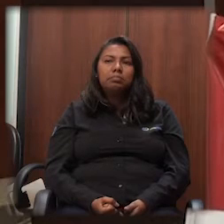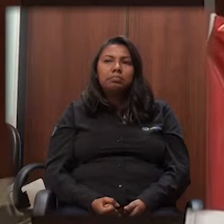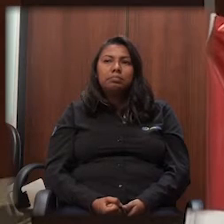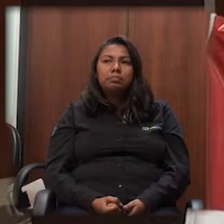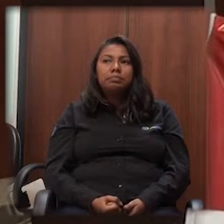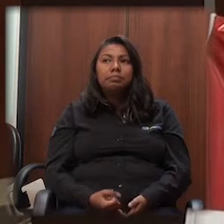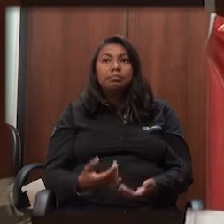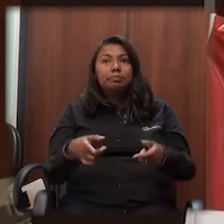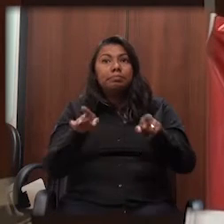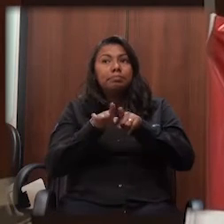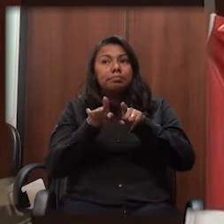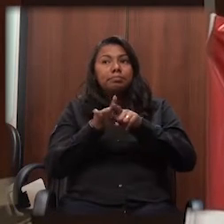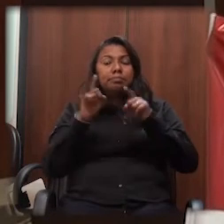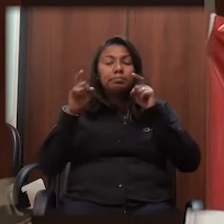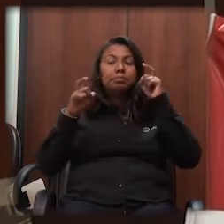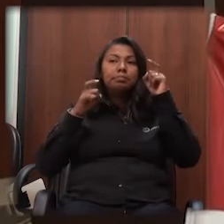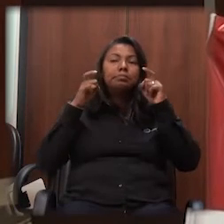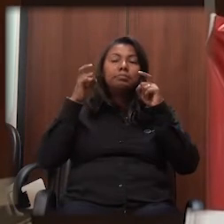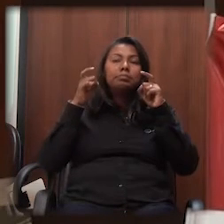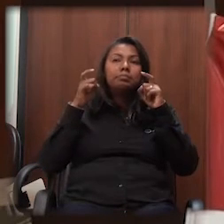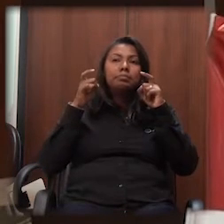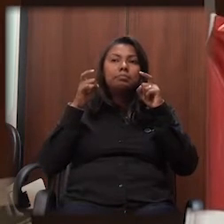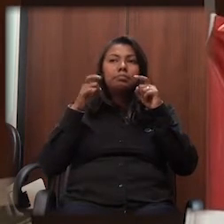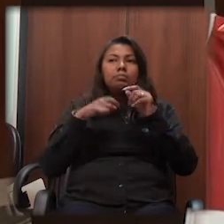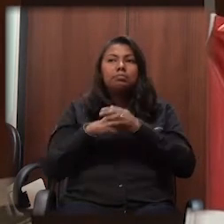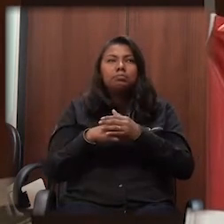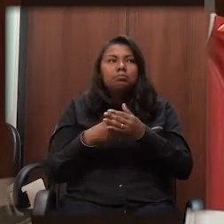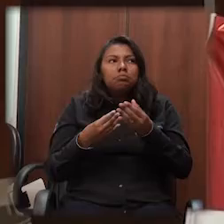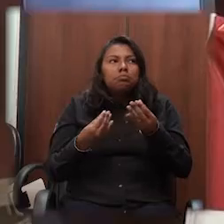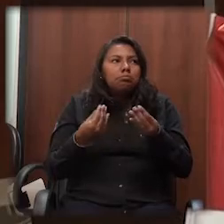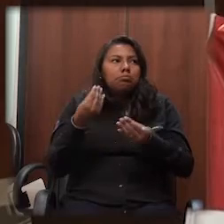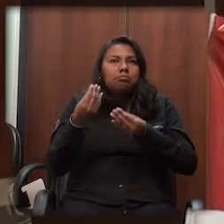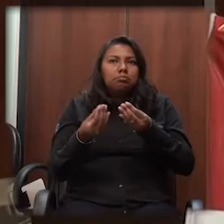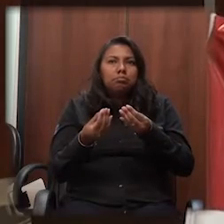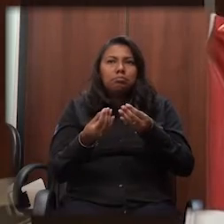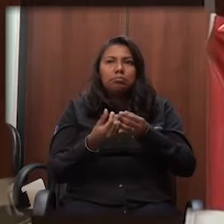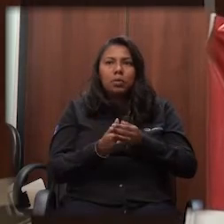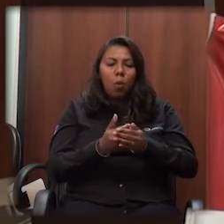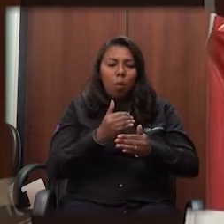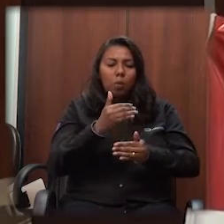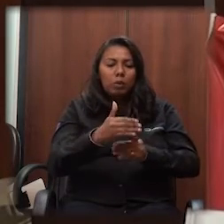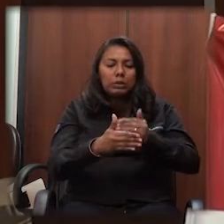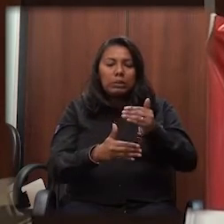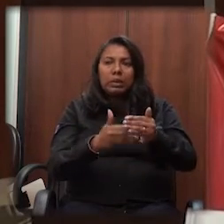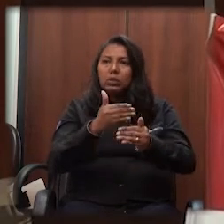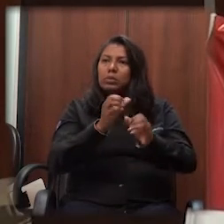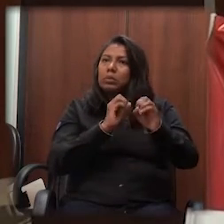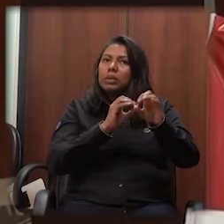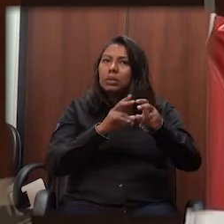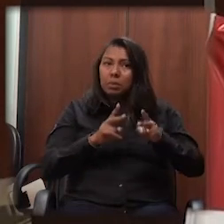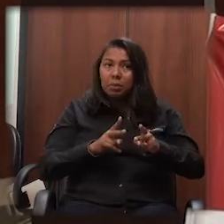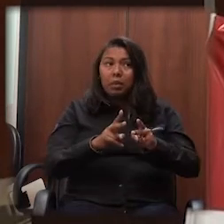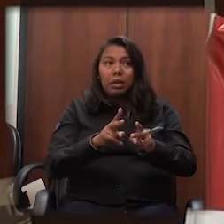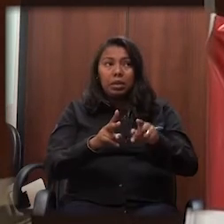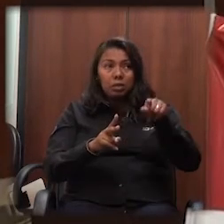E aí a gente também se preocupou em saber como é que lidavam com os processos de educação permanente desses trabalhadores, né?